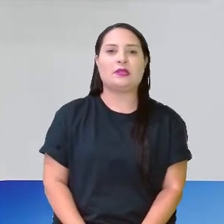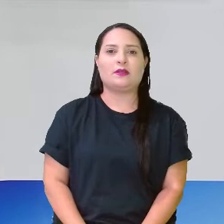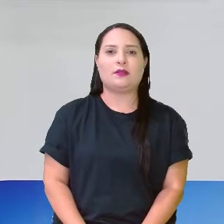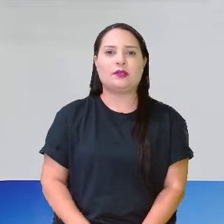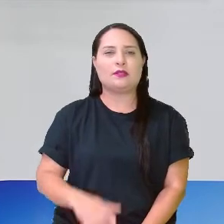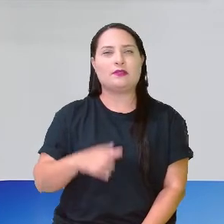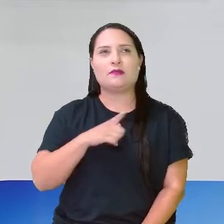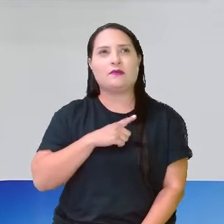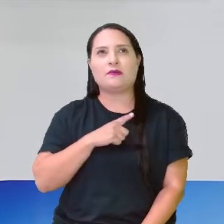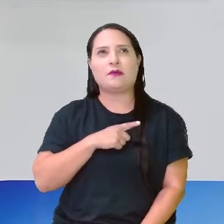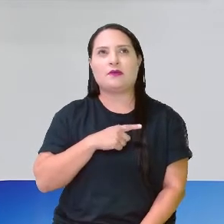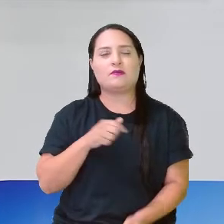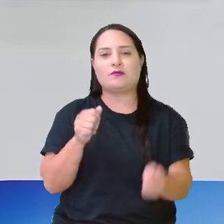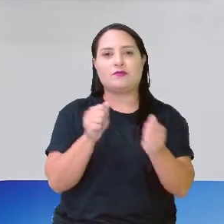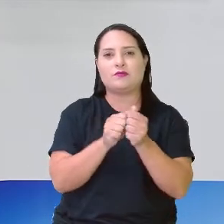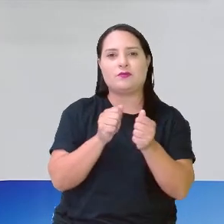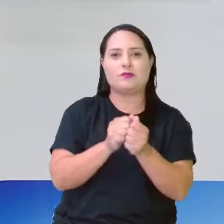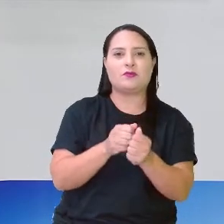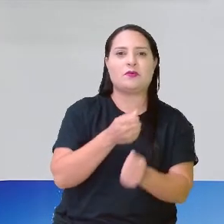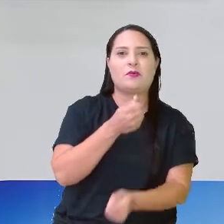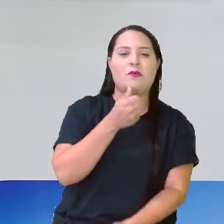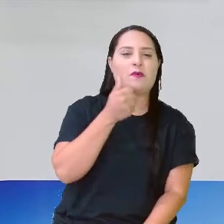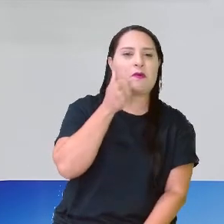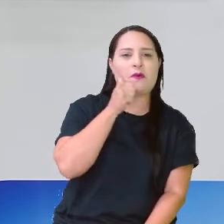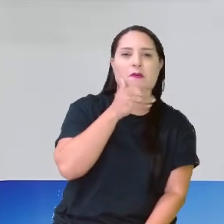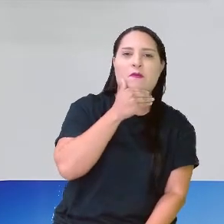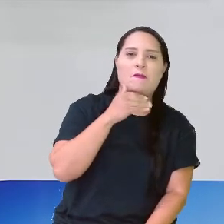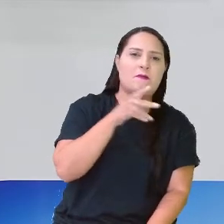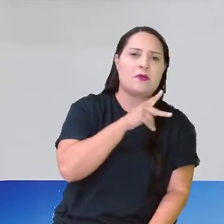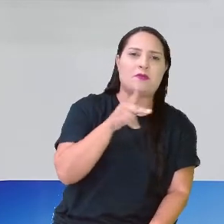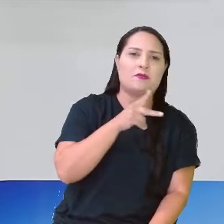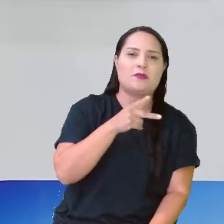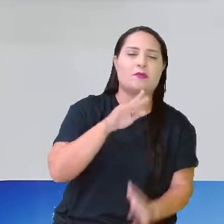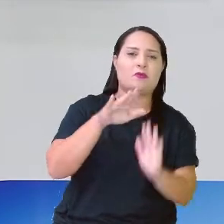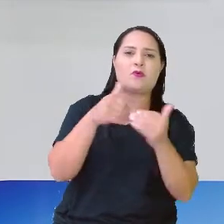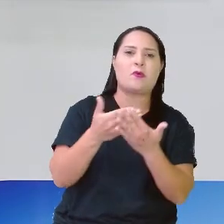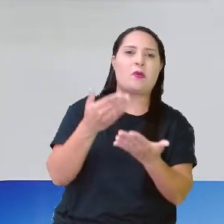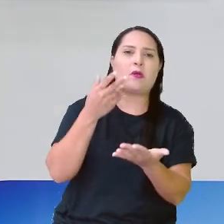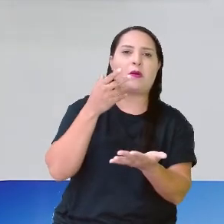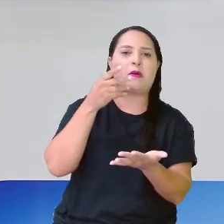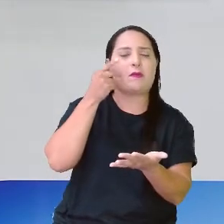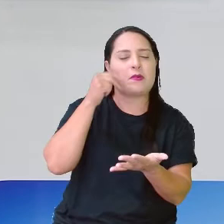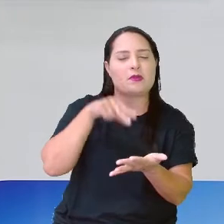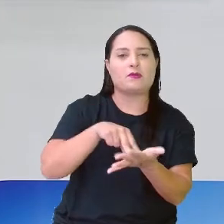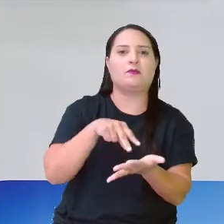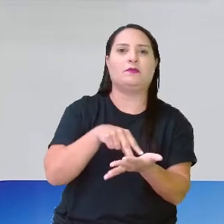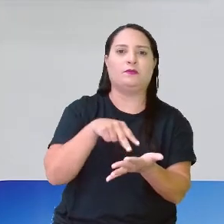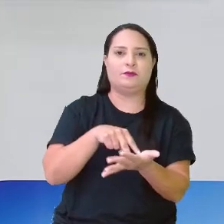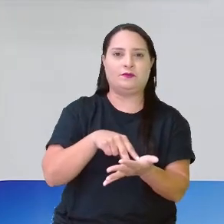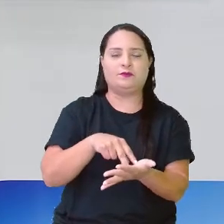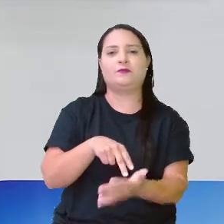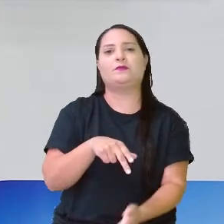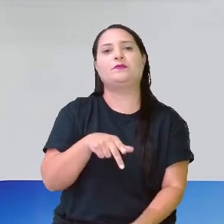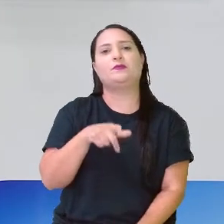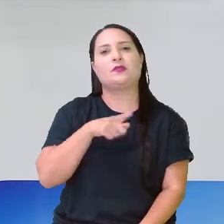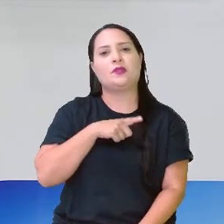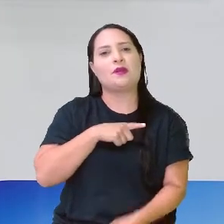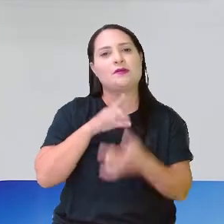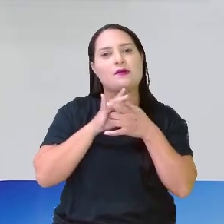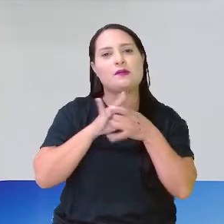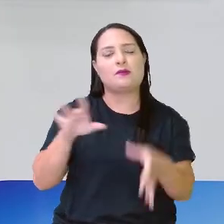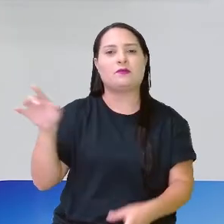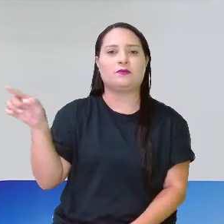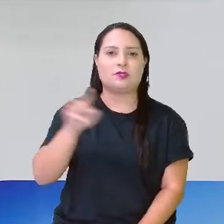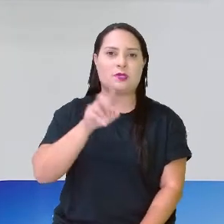repente, aí, né, com seu professor ou sua professora da escola presencial. Então, vai ficar aí disponível para que